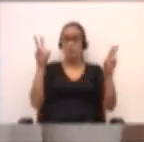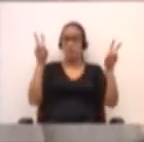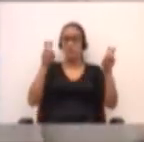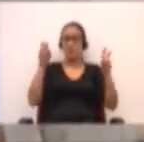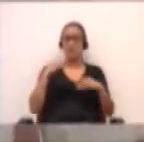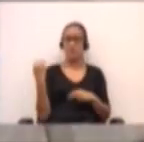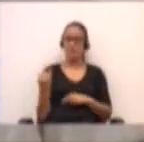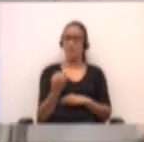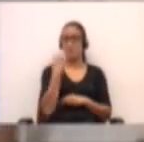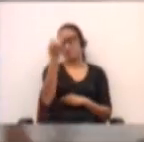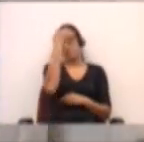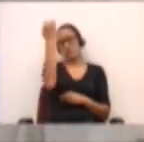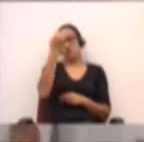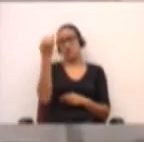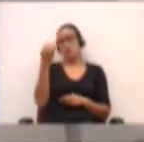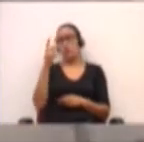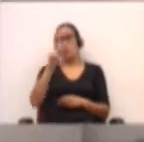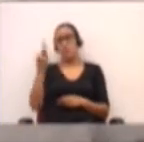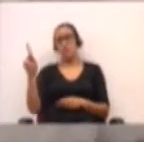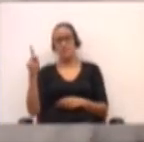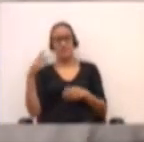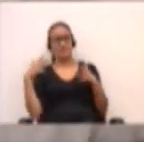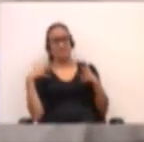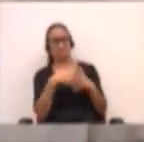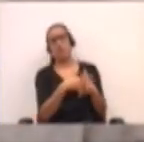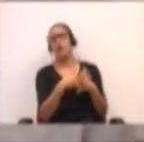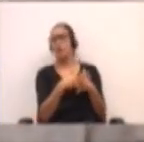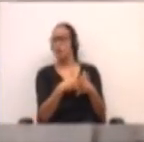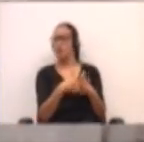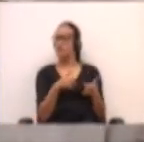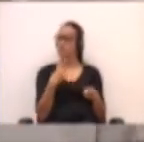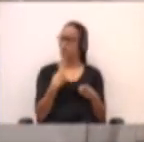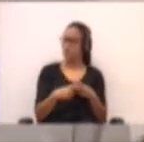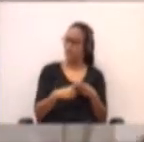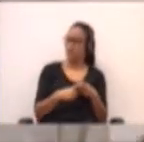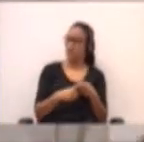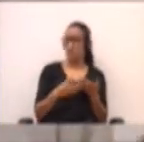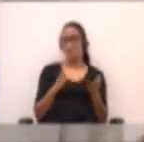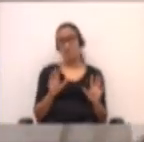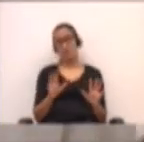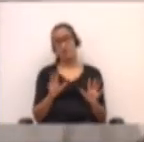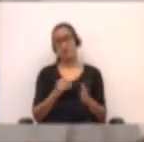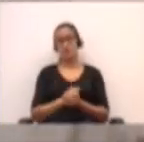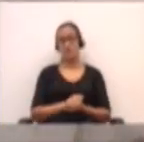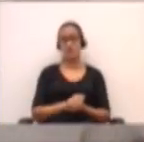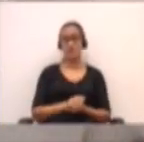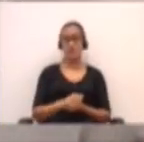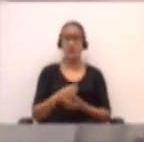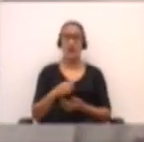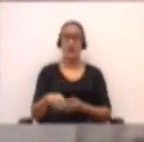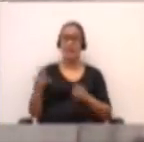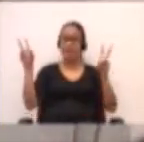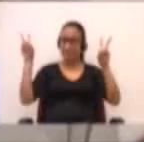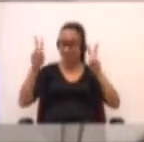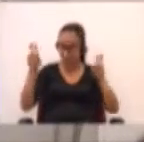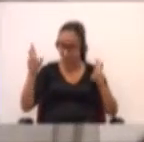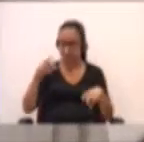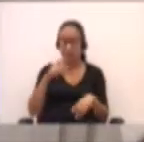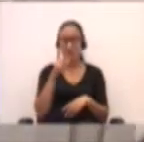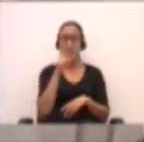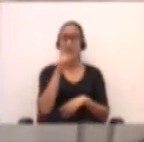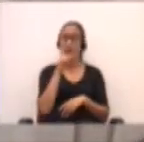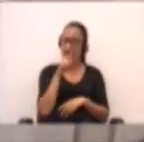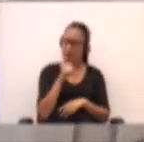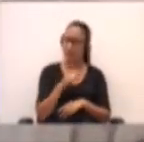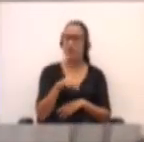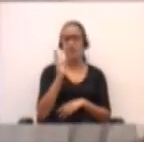ser barrada pelo presidente só porque já vem sendo tratado nos assuntos. A questão da água, fizemos um encontro aqui, a comissão